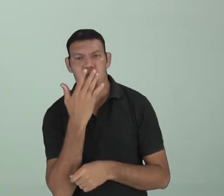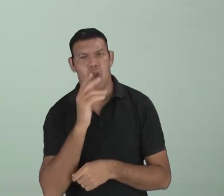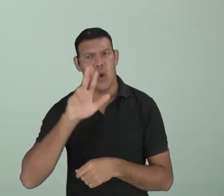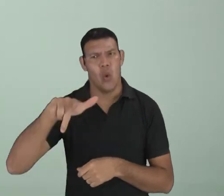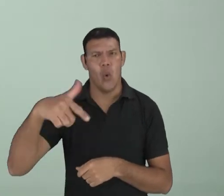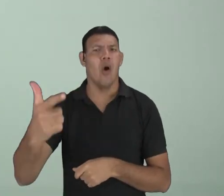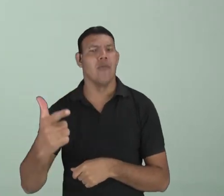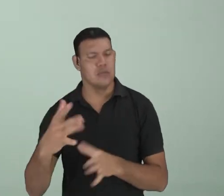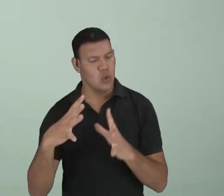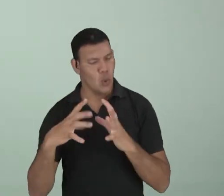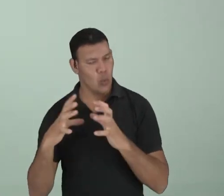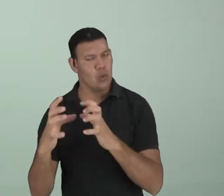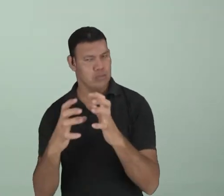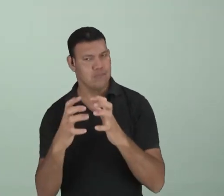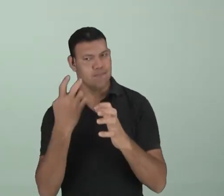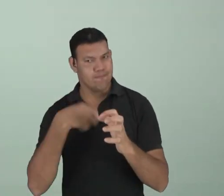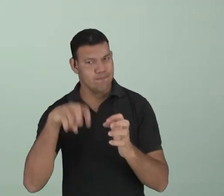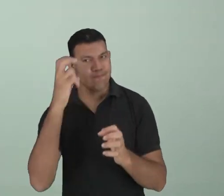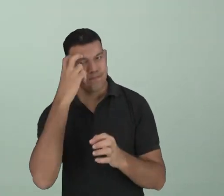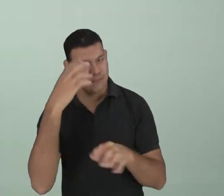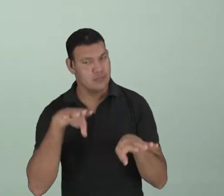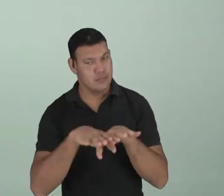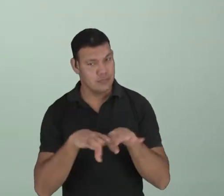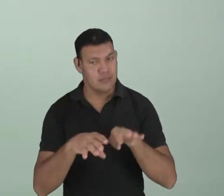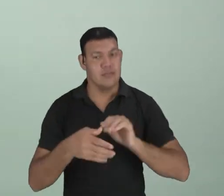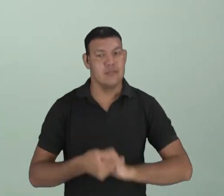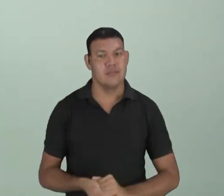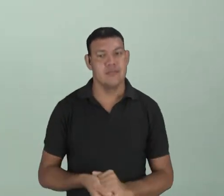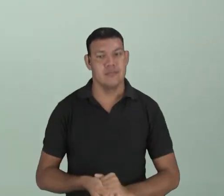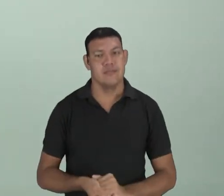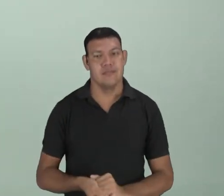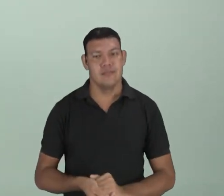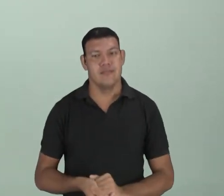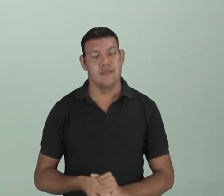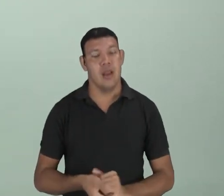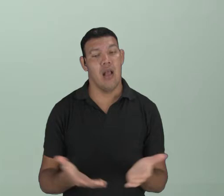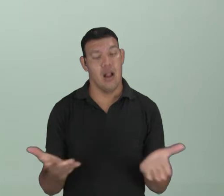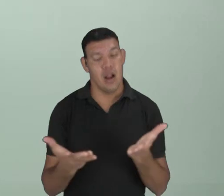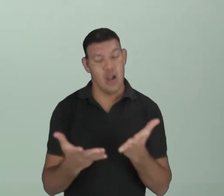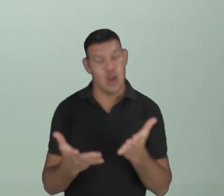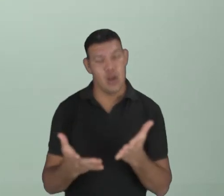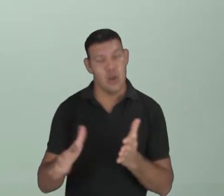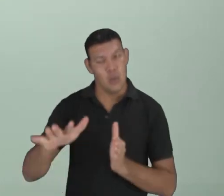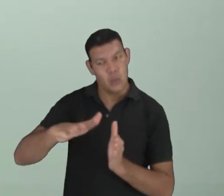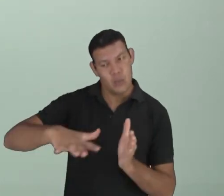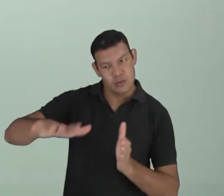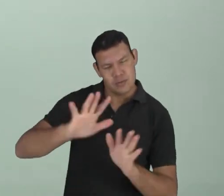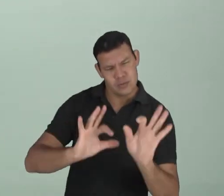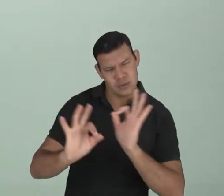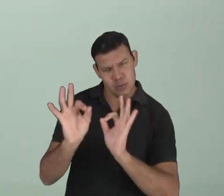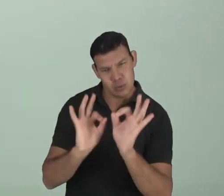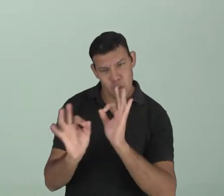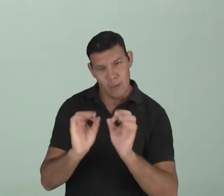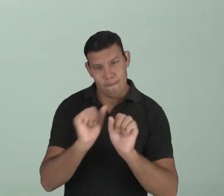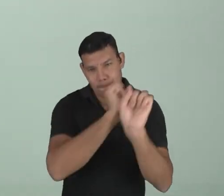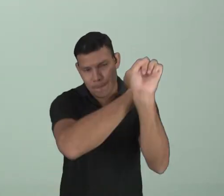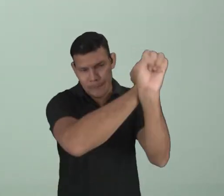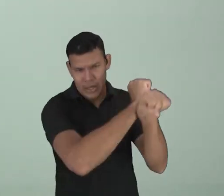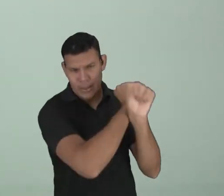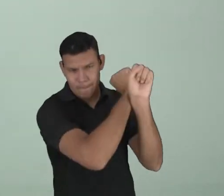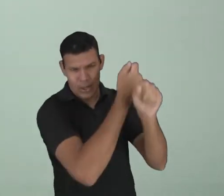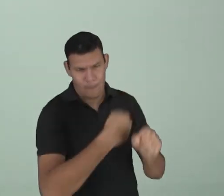choque cultural nesse período aí, certo? E aí a gente vai ver um pouquinho dessa organização de espaço pelos quilombos,